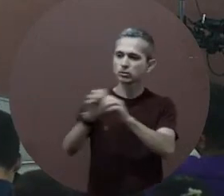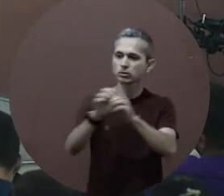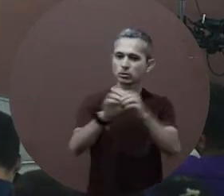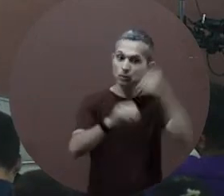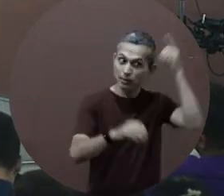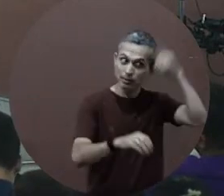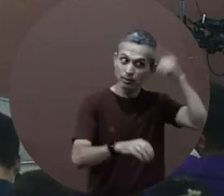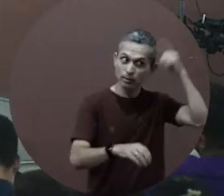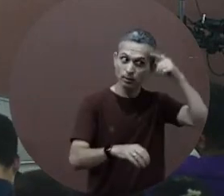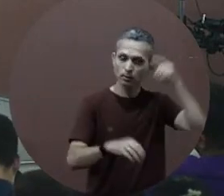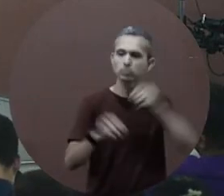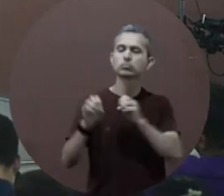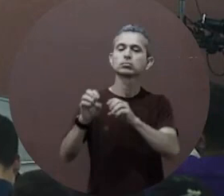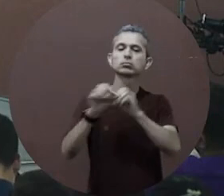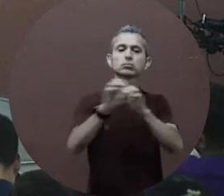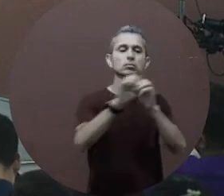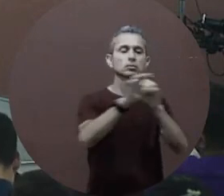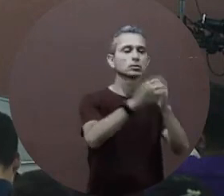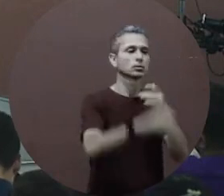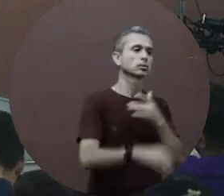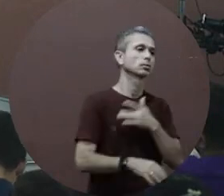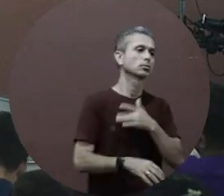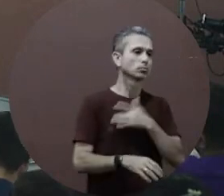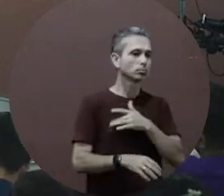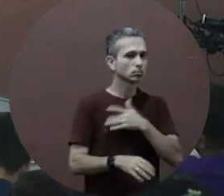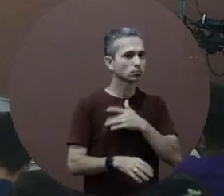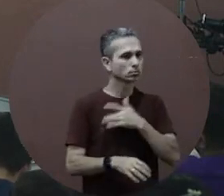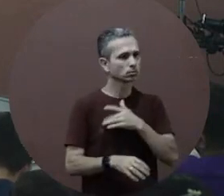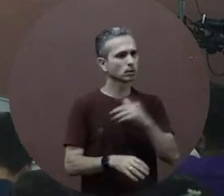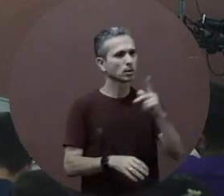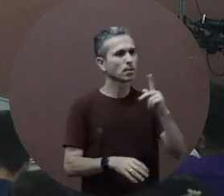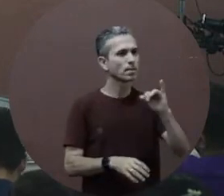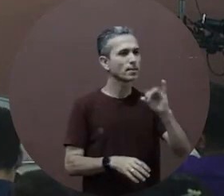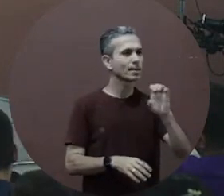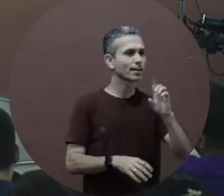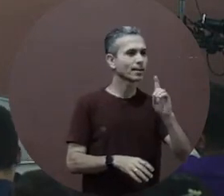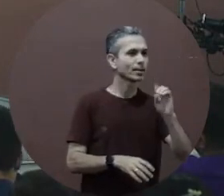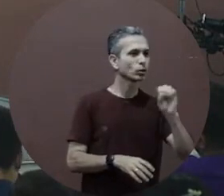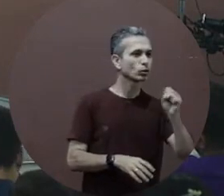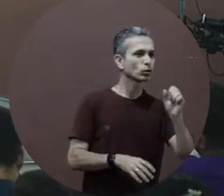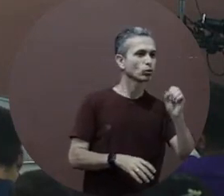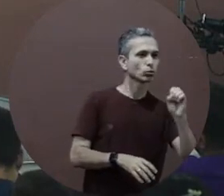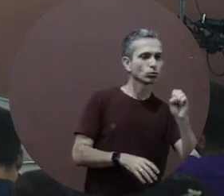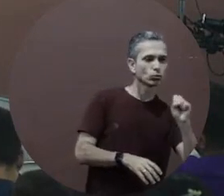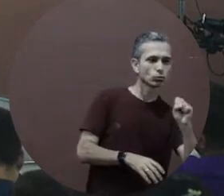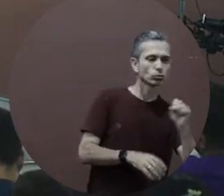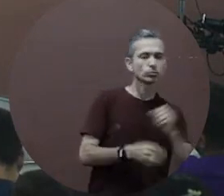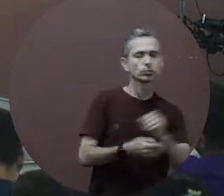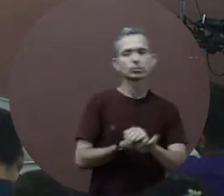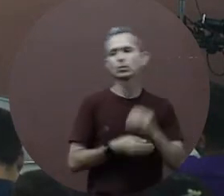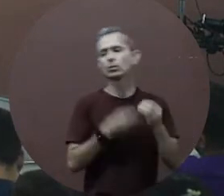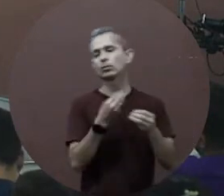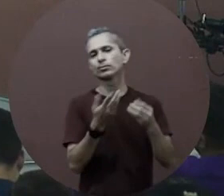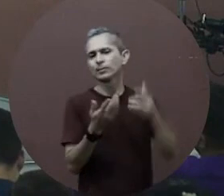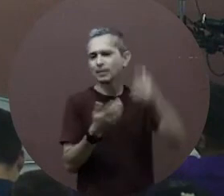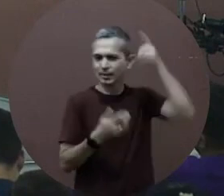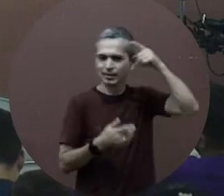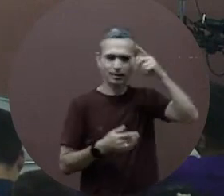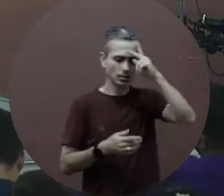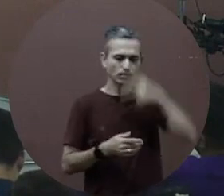piedosos. Líderes piedosos. Não existe autoliderança. O que existe é